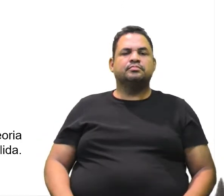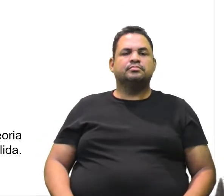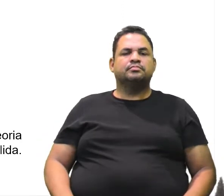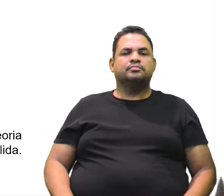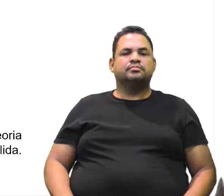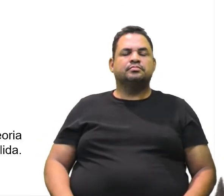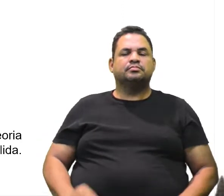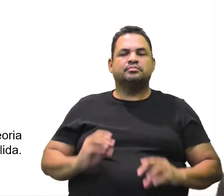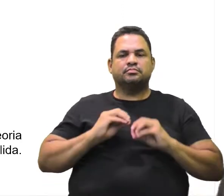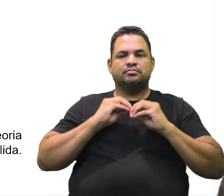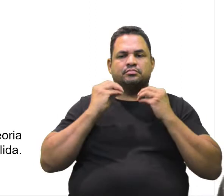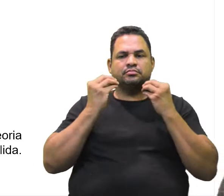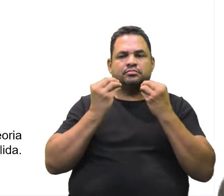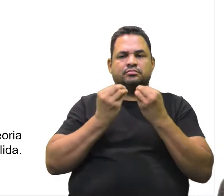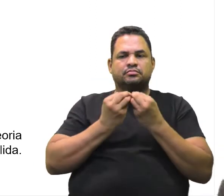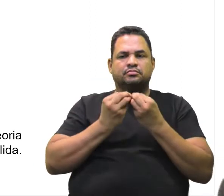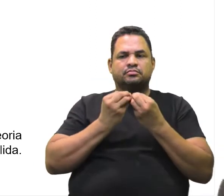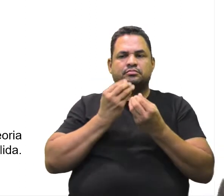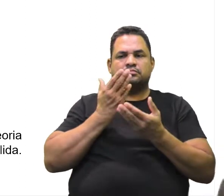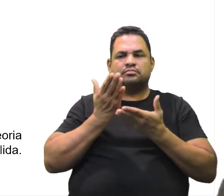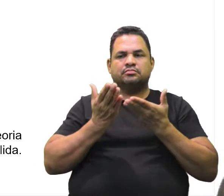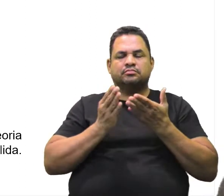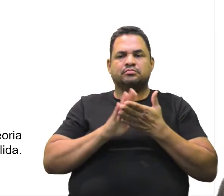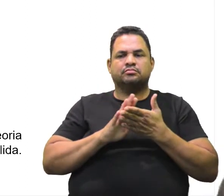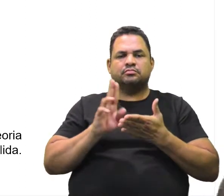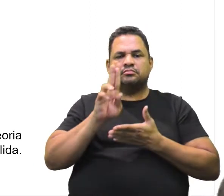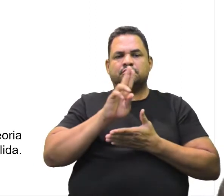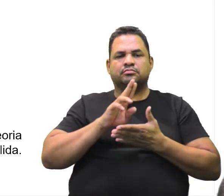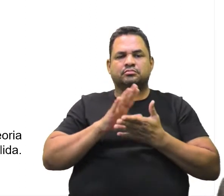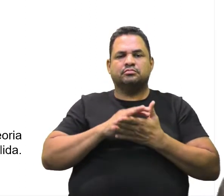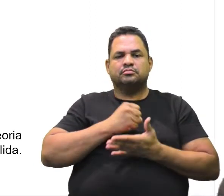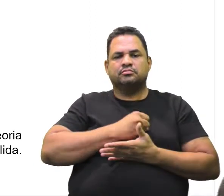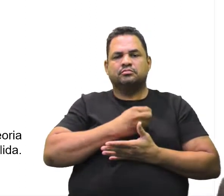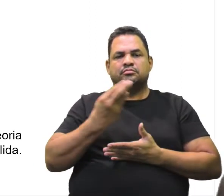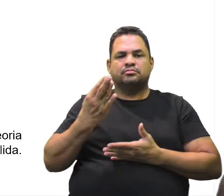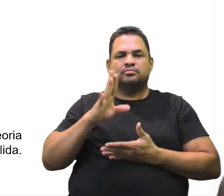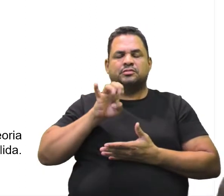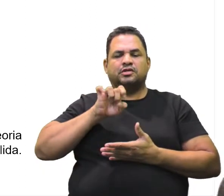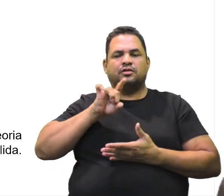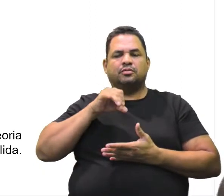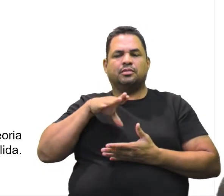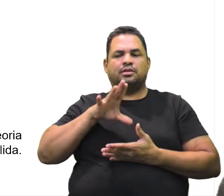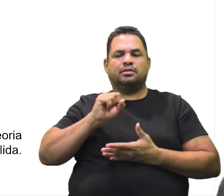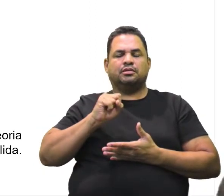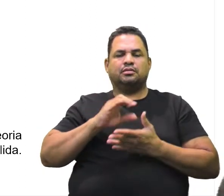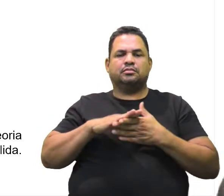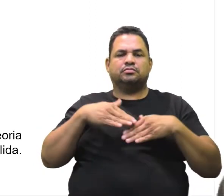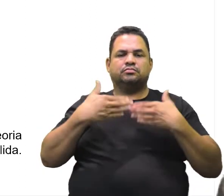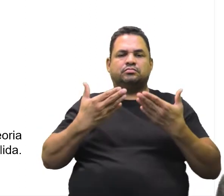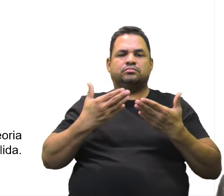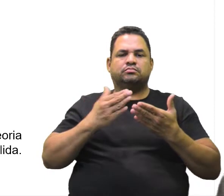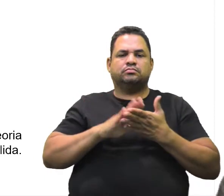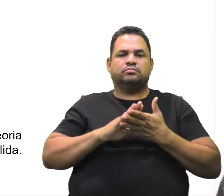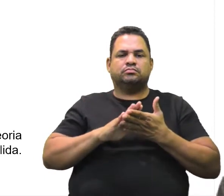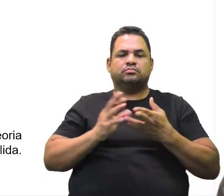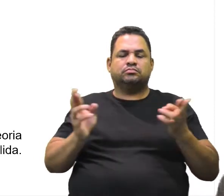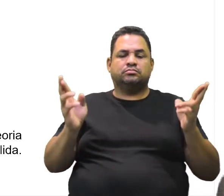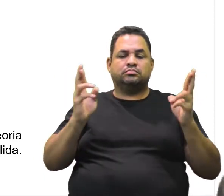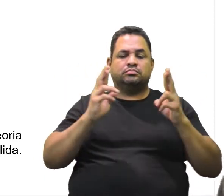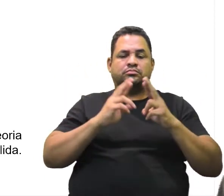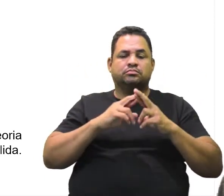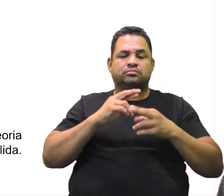Essa substância, ela é tratada com a quantidade estequiométrica. Que é isso? Que é isso? Quando eles estão em